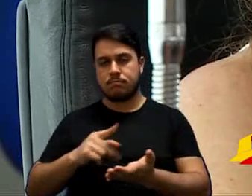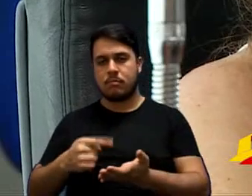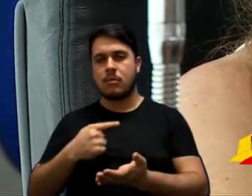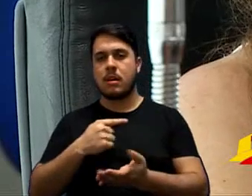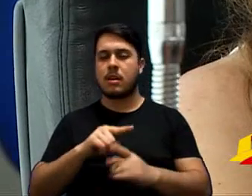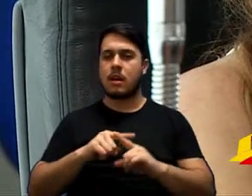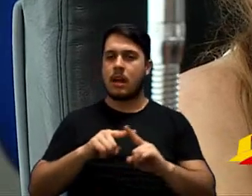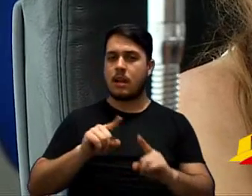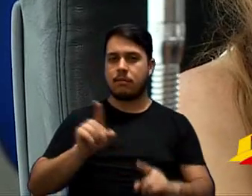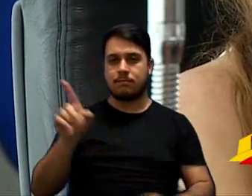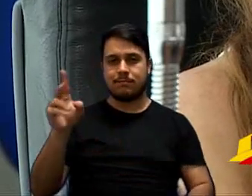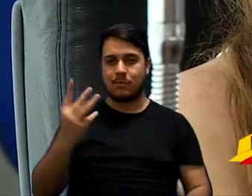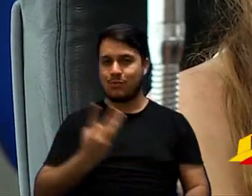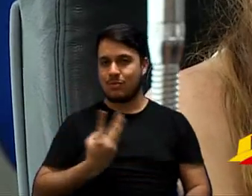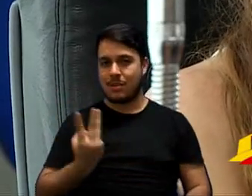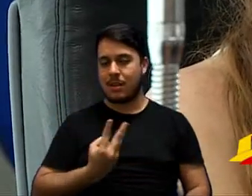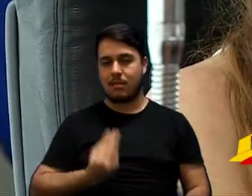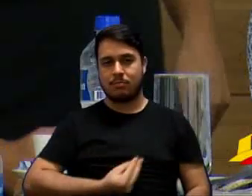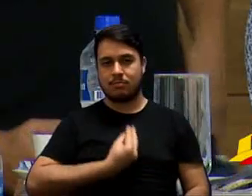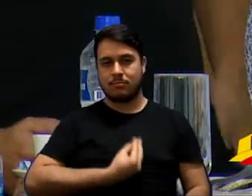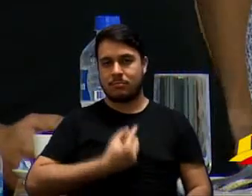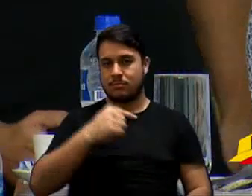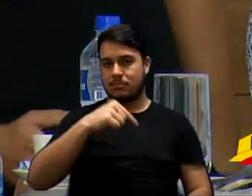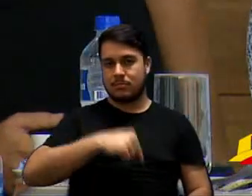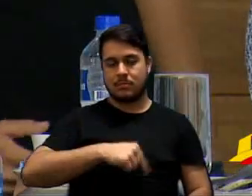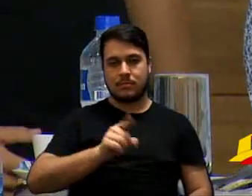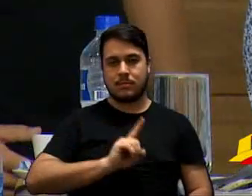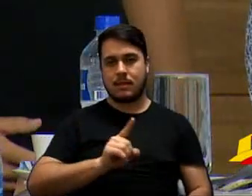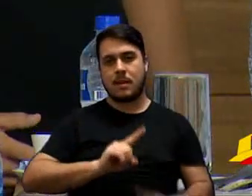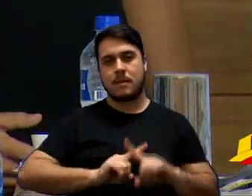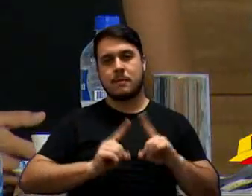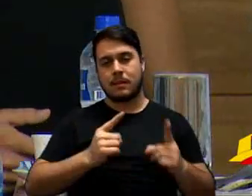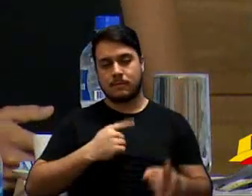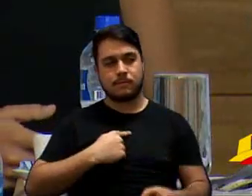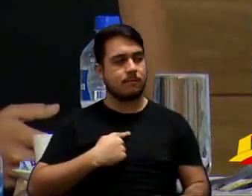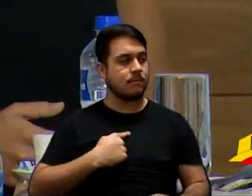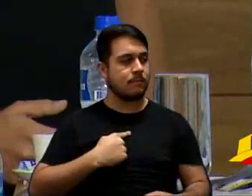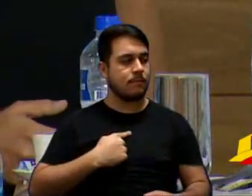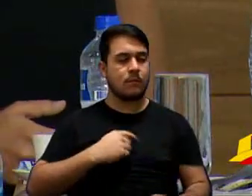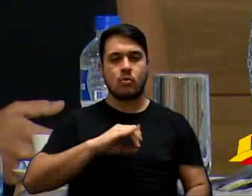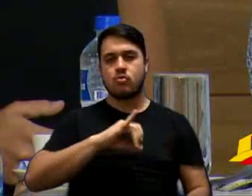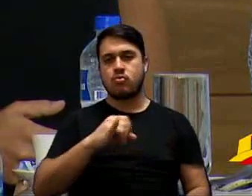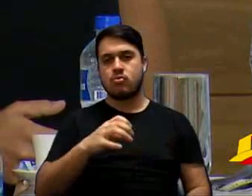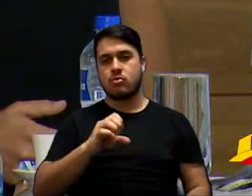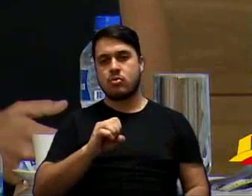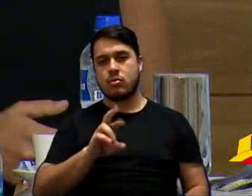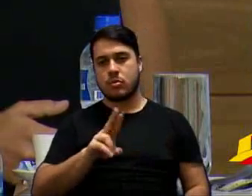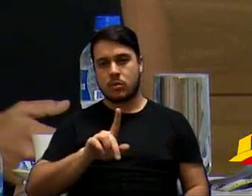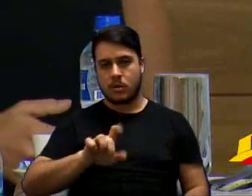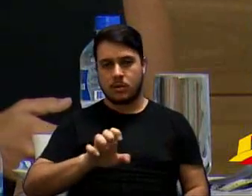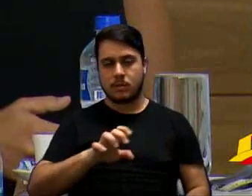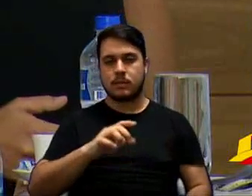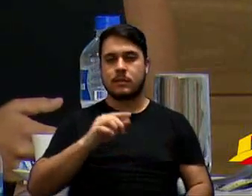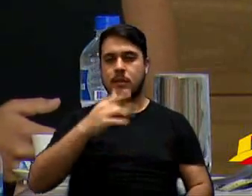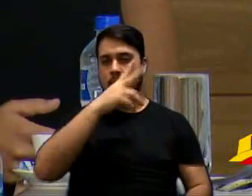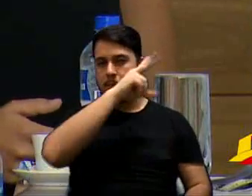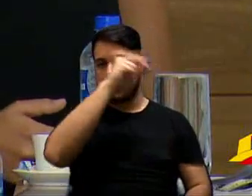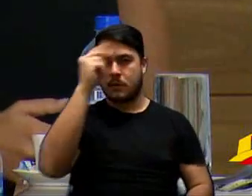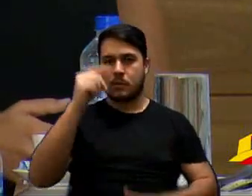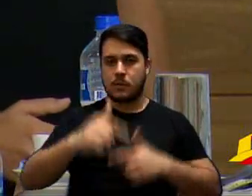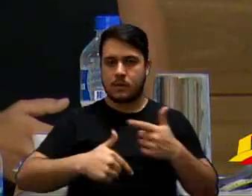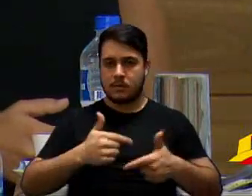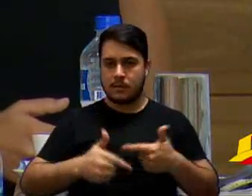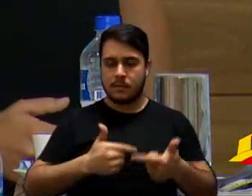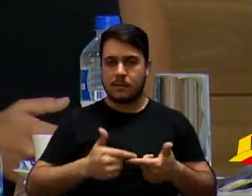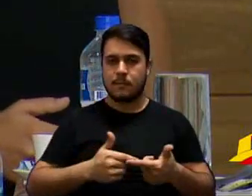colocar o nome deles e hoje eu queria o nome completo o jorge era o jorge trabalhou inclusive na prefeitura e isto o